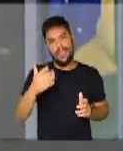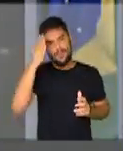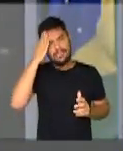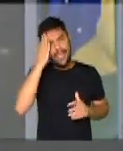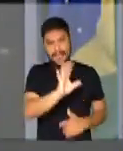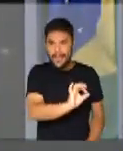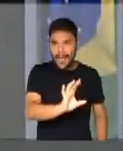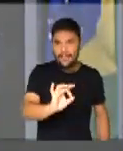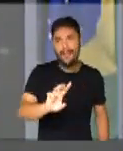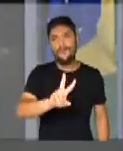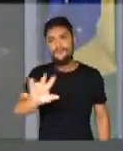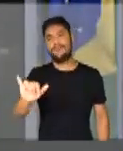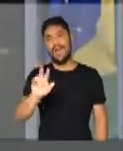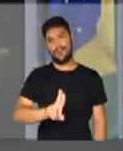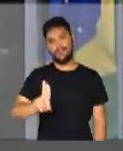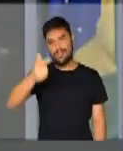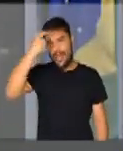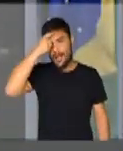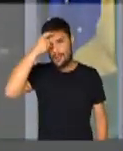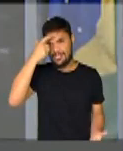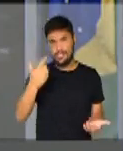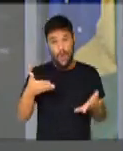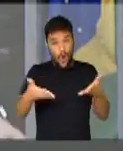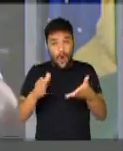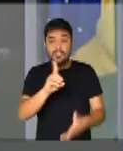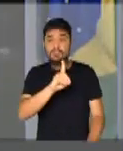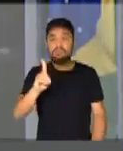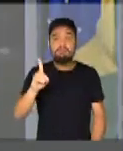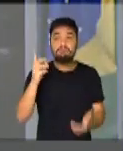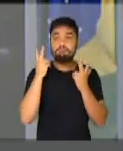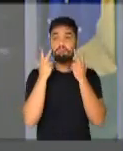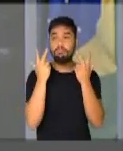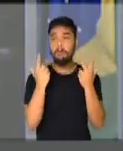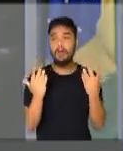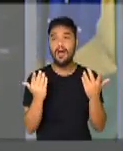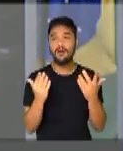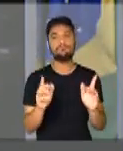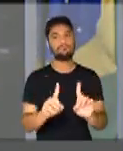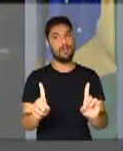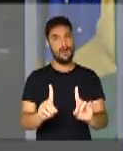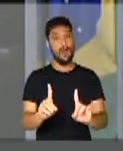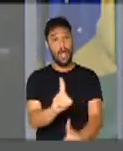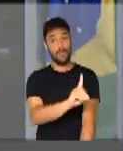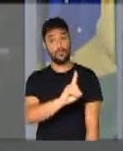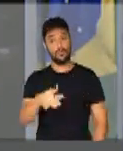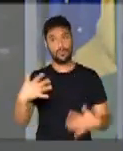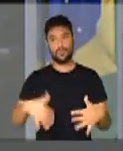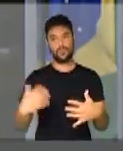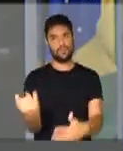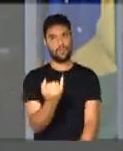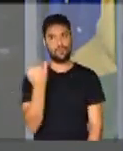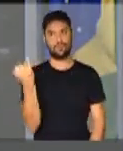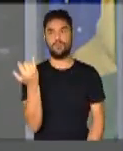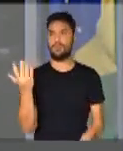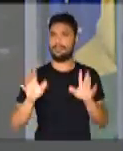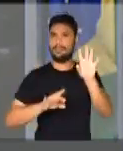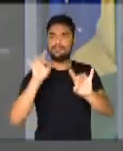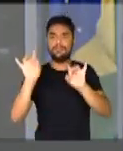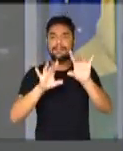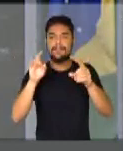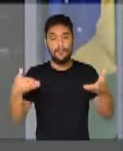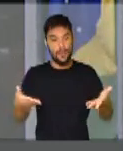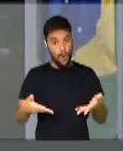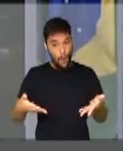farão. Esse dia não é um dia comum. É um dia histórico, porque na data de hoje